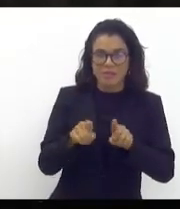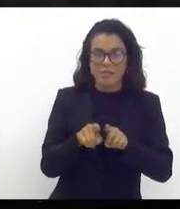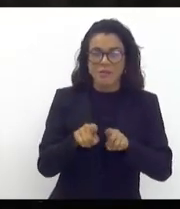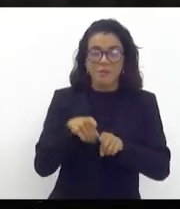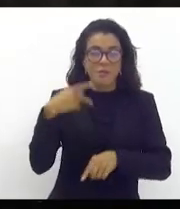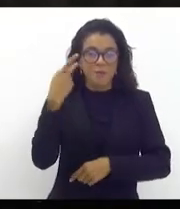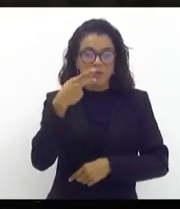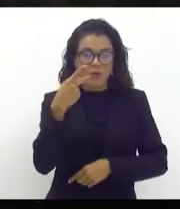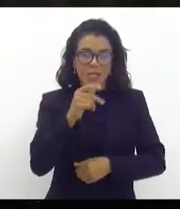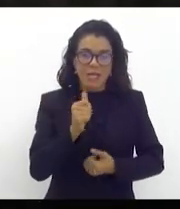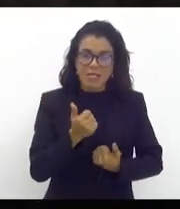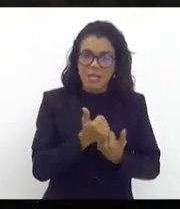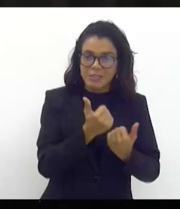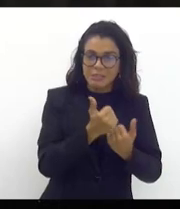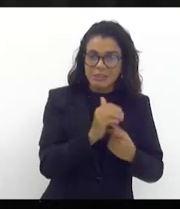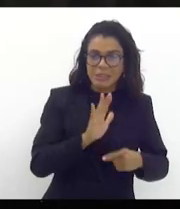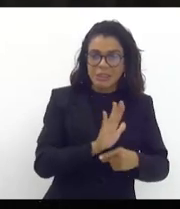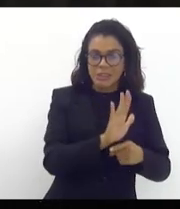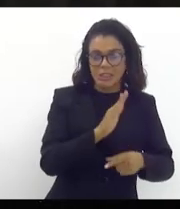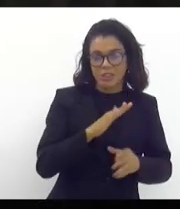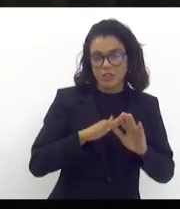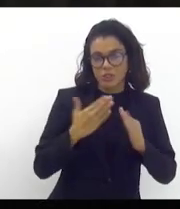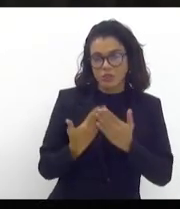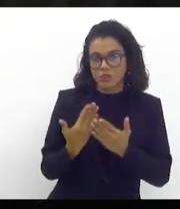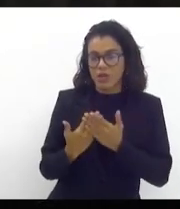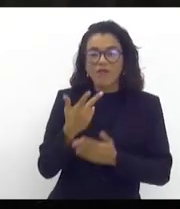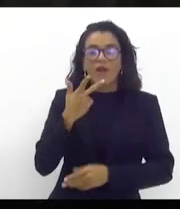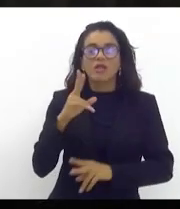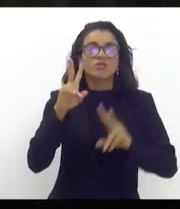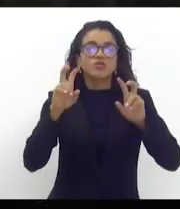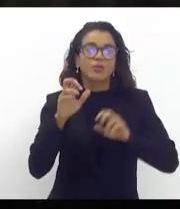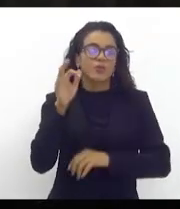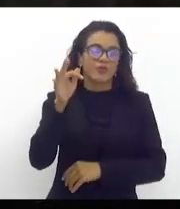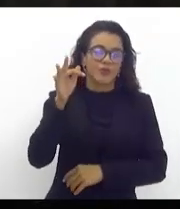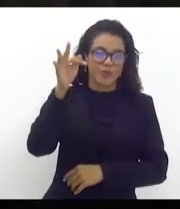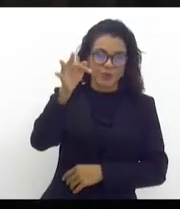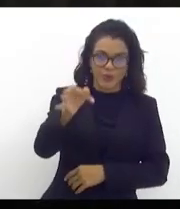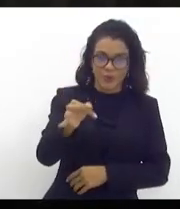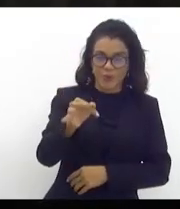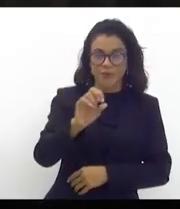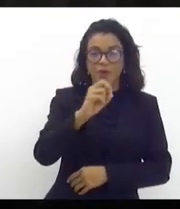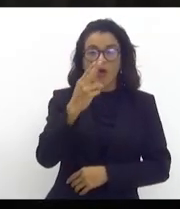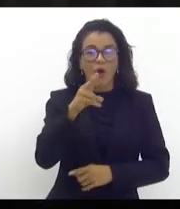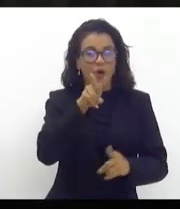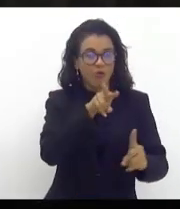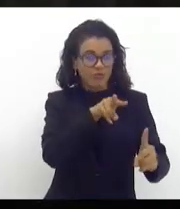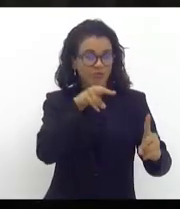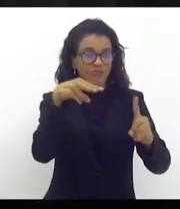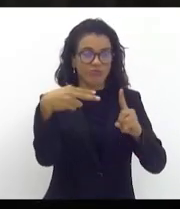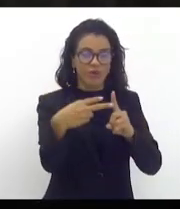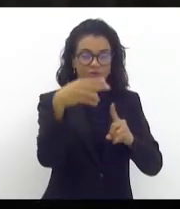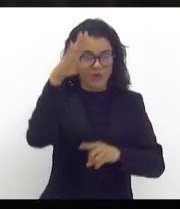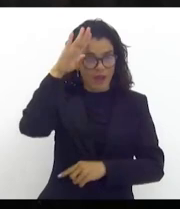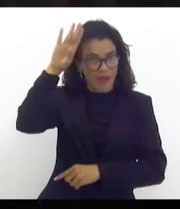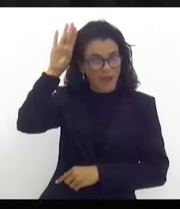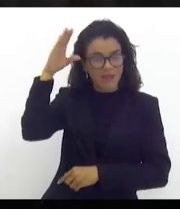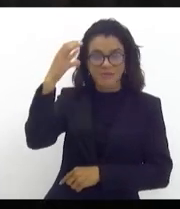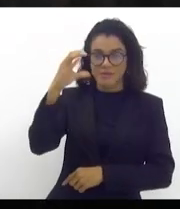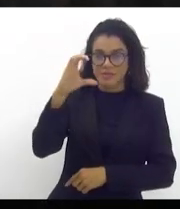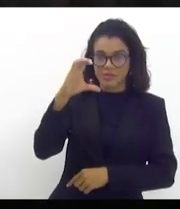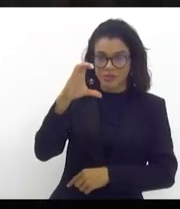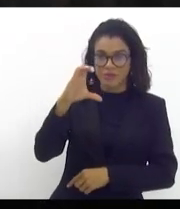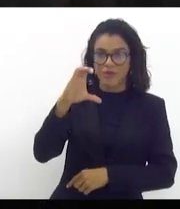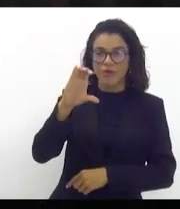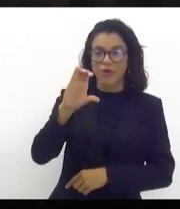assistência estudantil para os estudantes é falar do nosso futuro, seja do ponto de vista acadêmico, científico, na